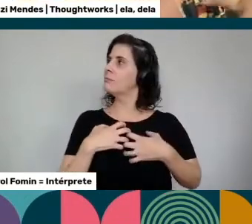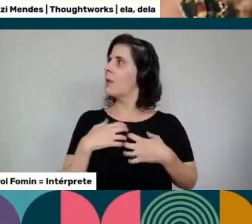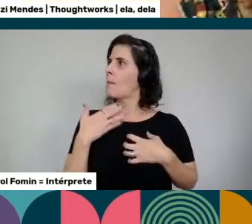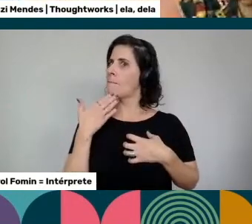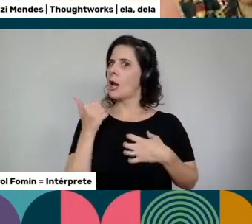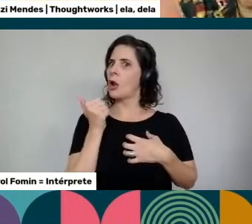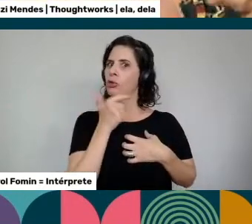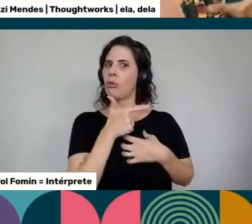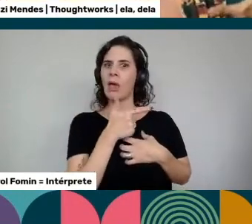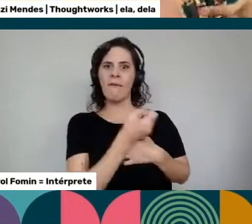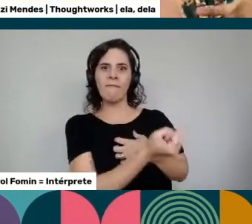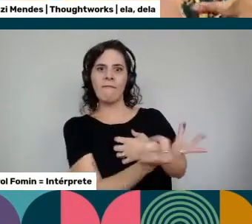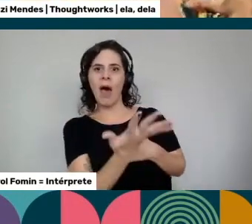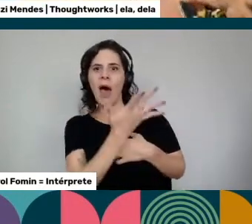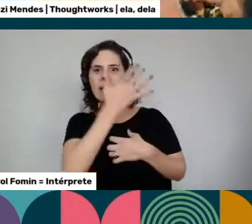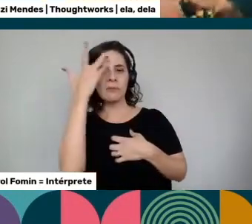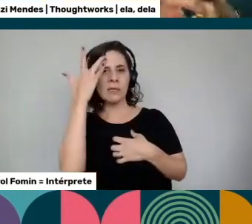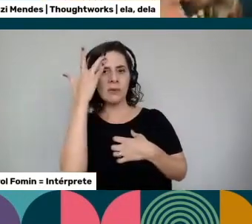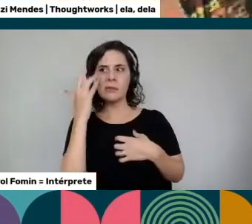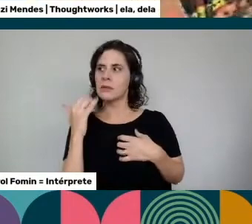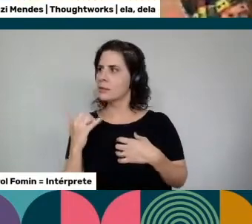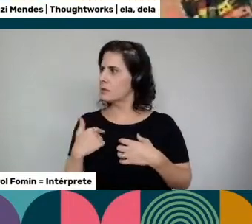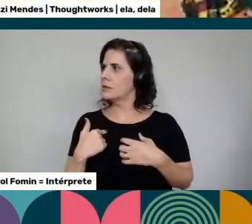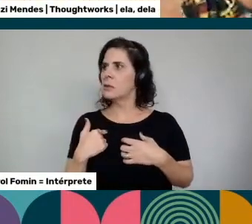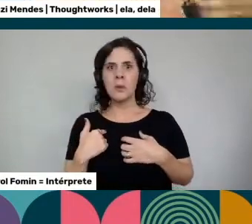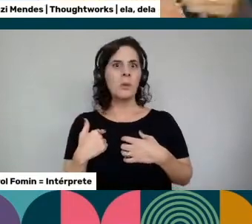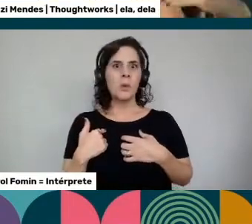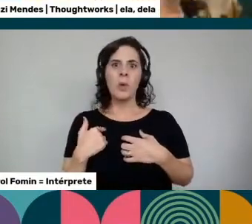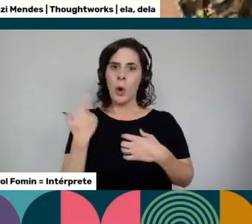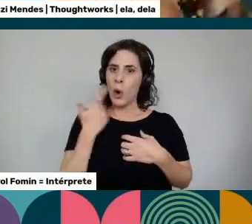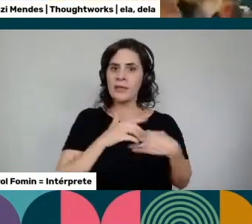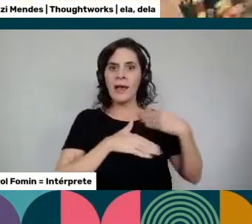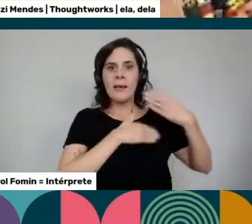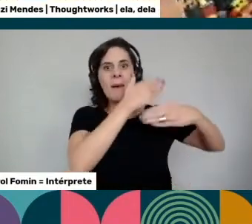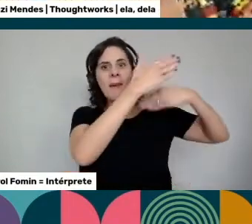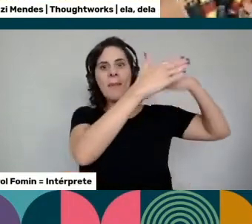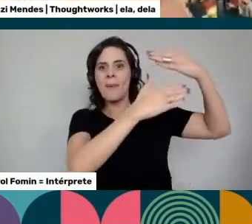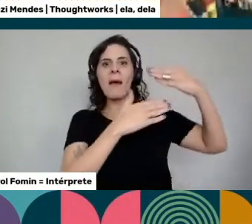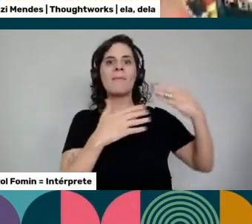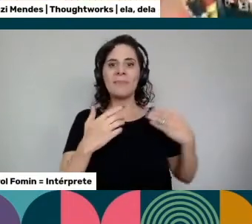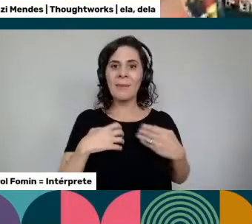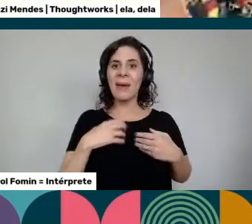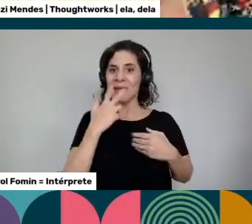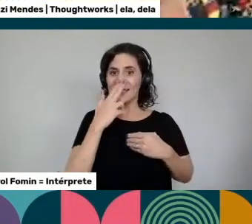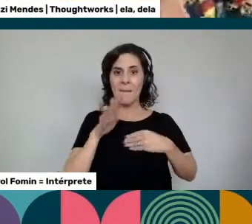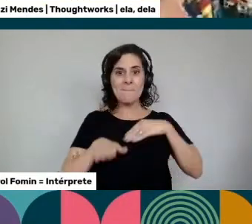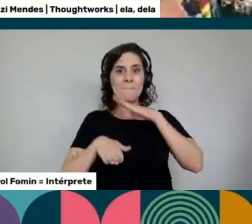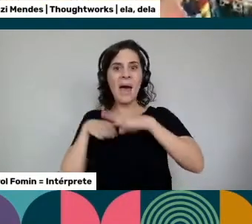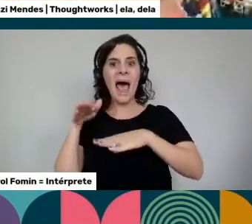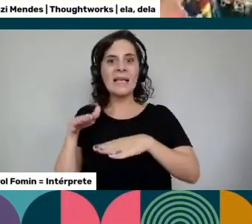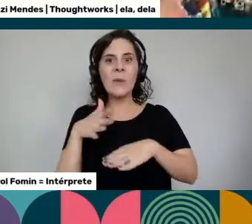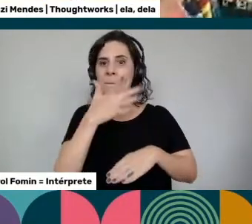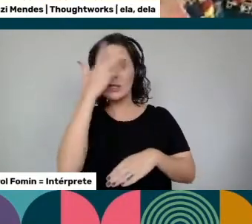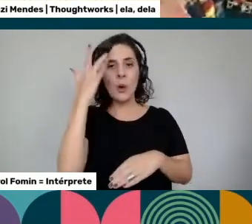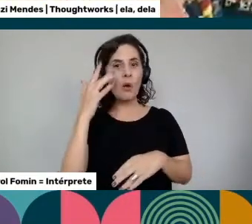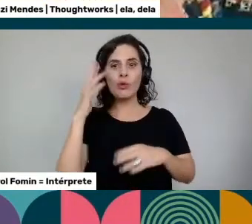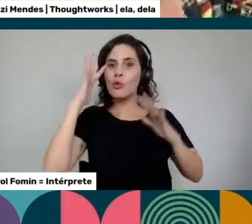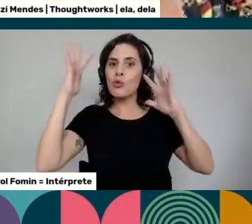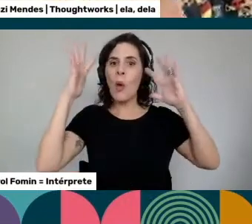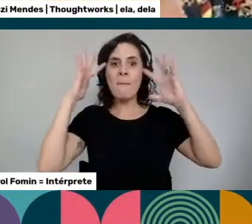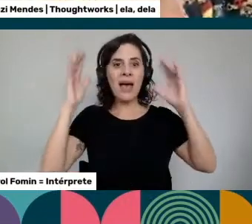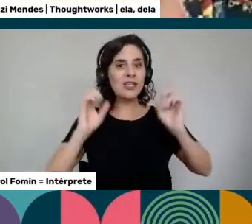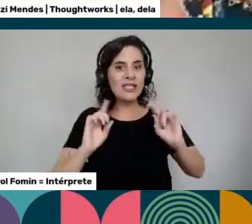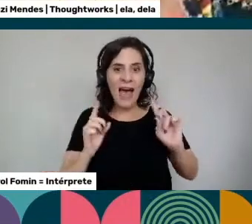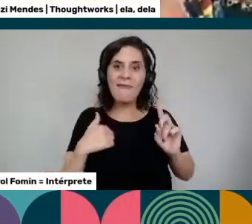gente, né, que se parece comigo, então aqui já é o passo onde ninguém me sonhou, aqui é o